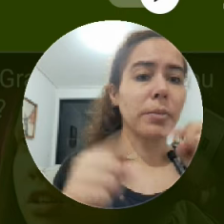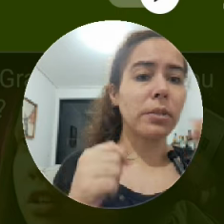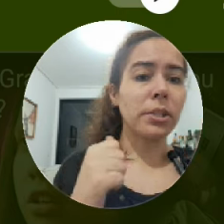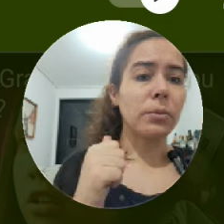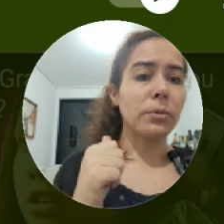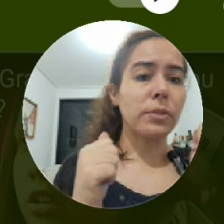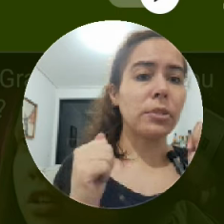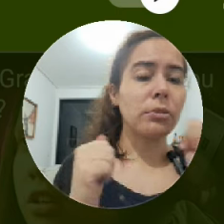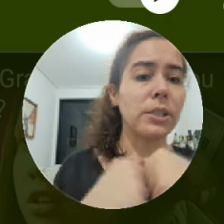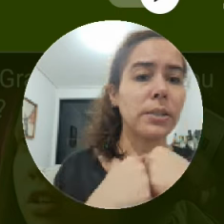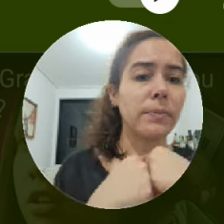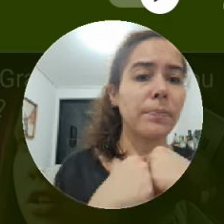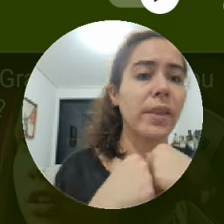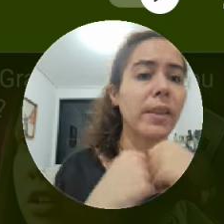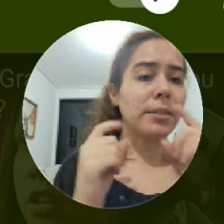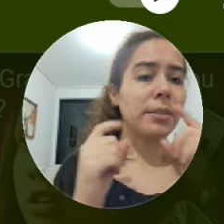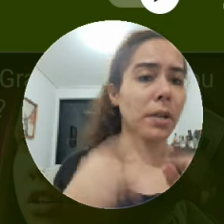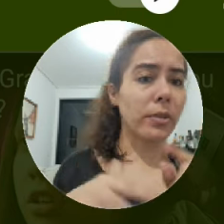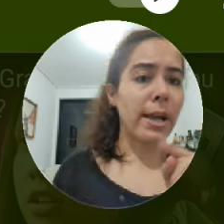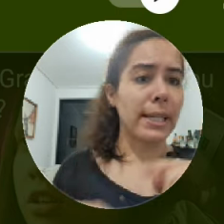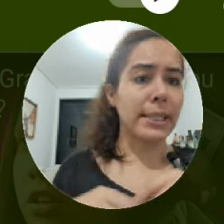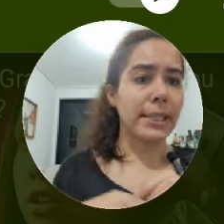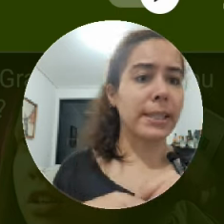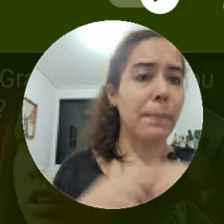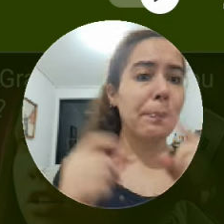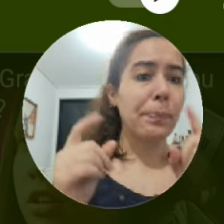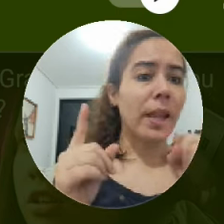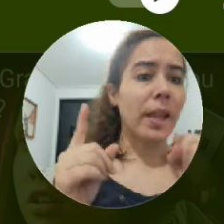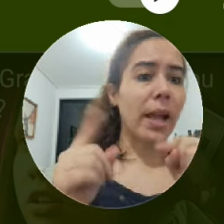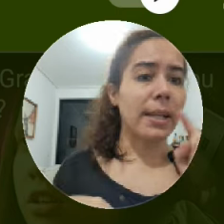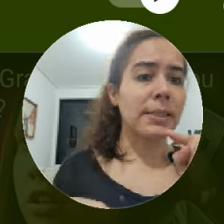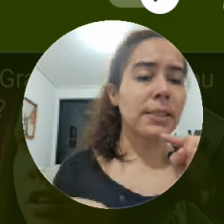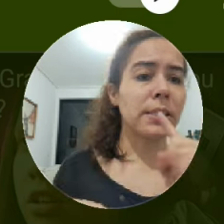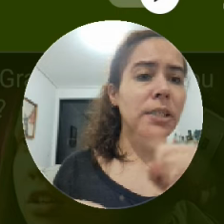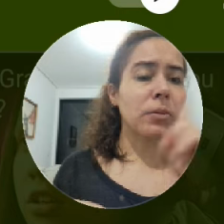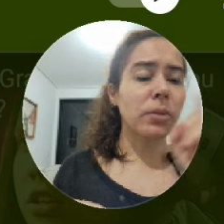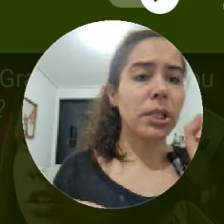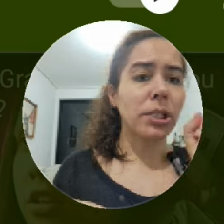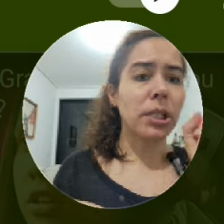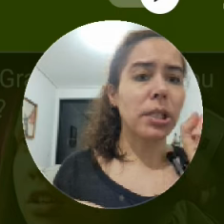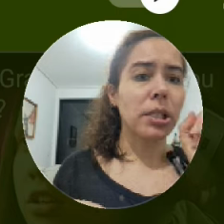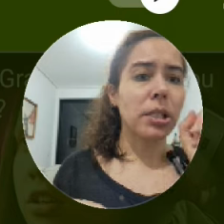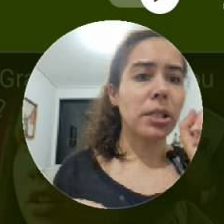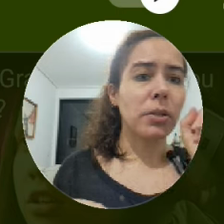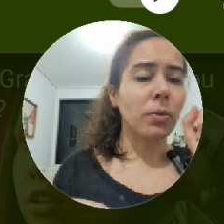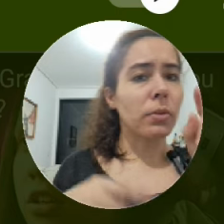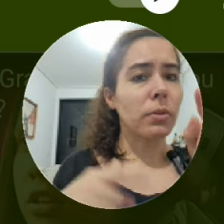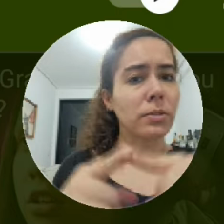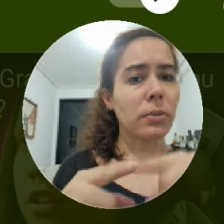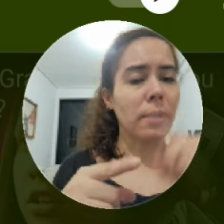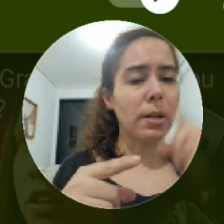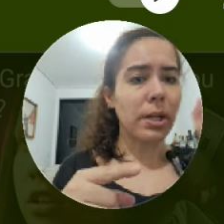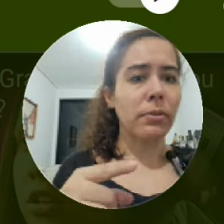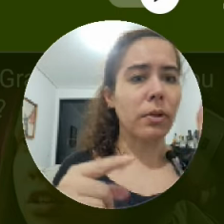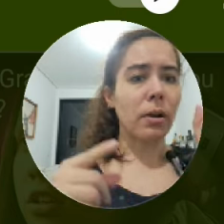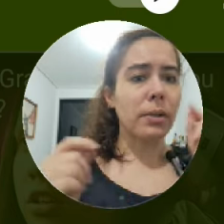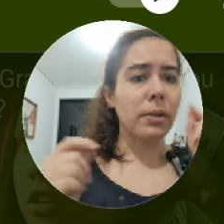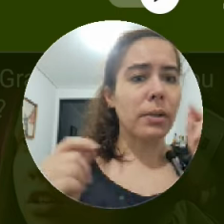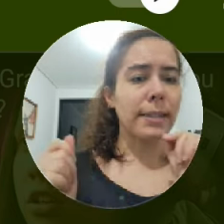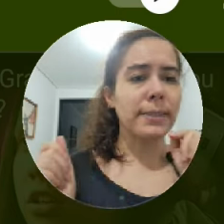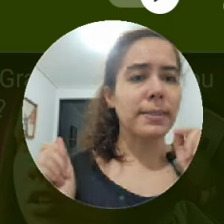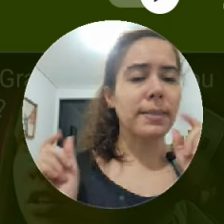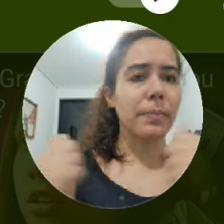também eu vou deixar o vídeo de da Ismael que eu reagi, tá? Aqui na descrição. Eu lembrar, eu vou colocar